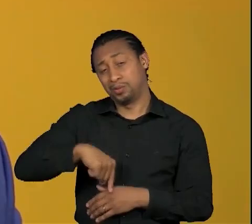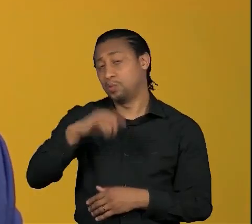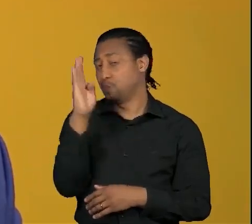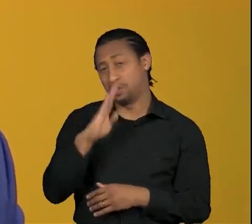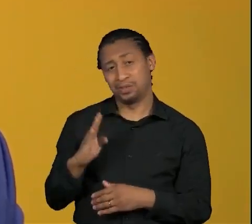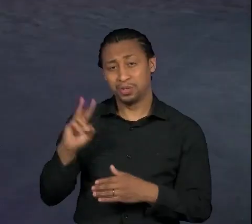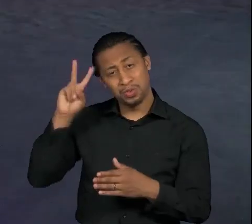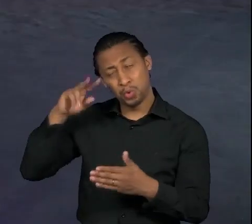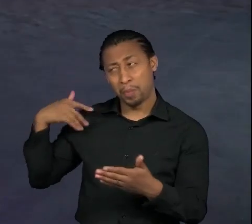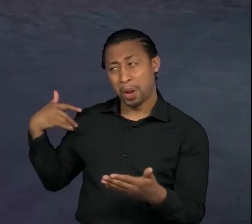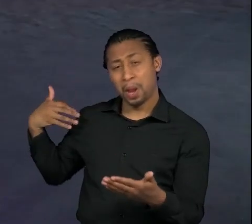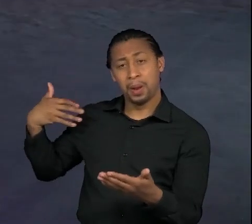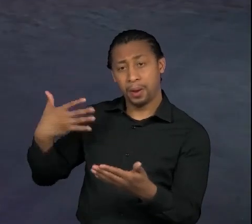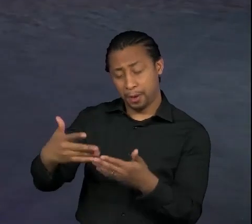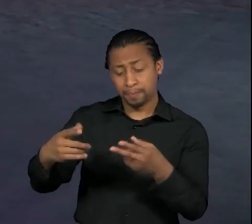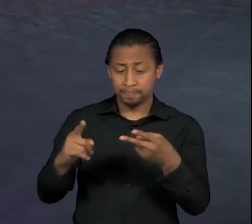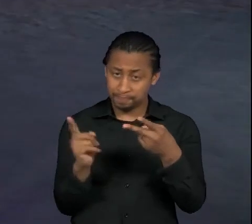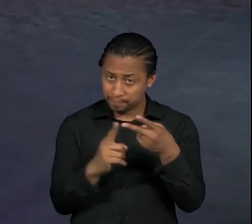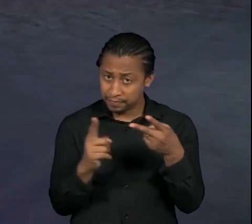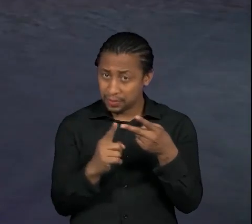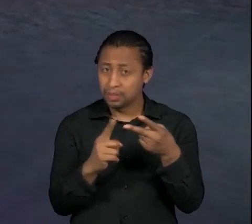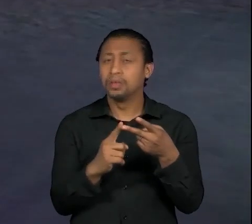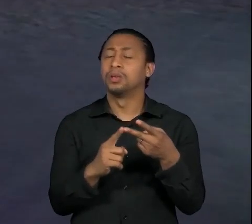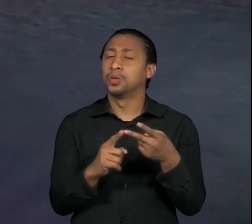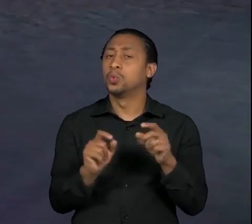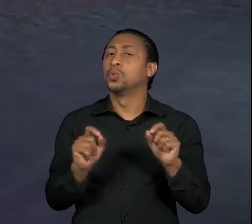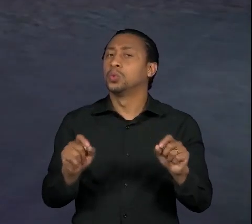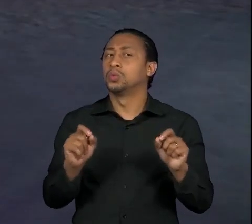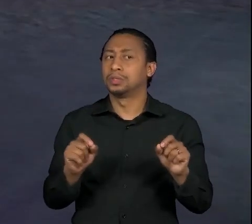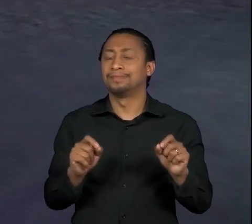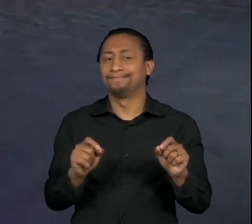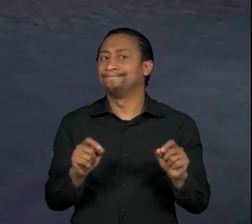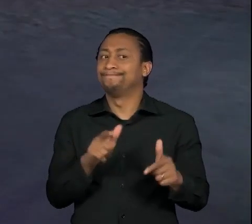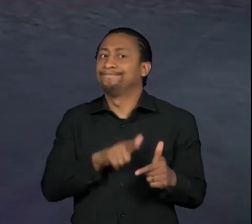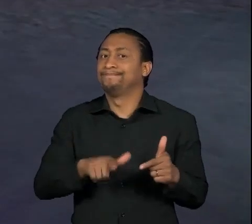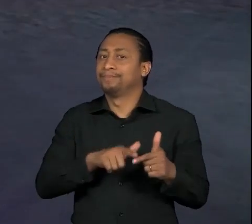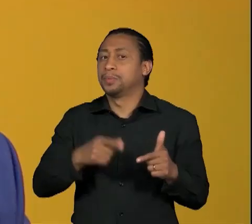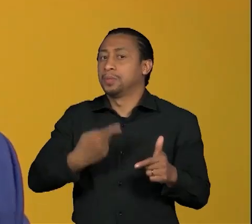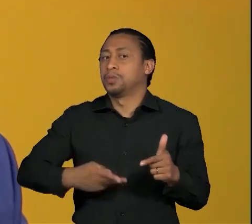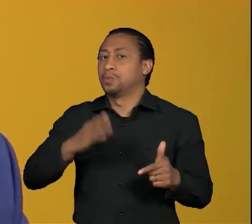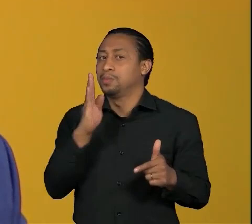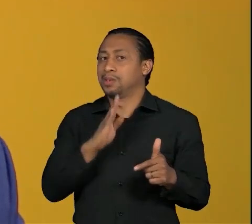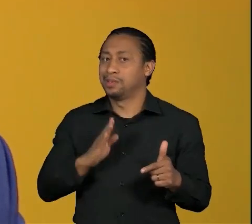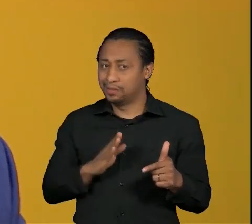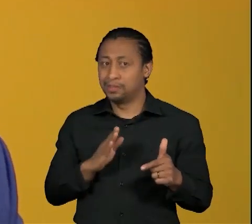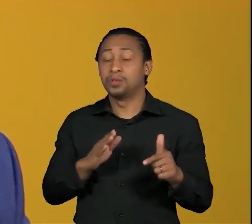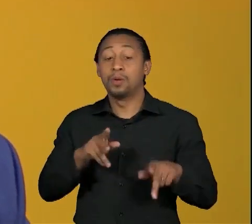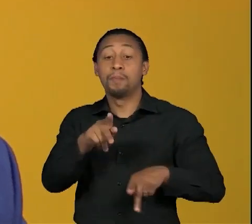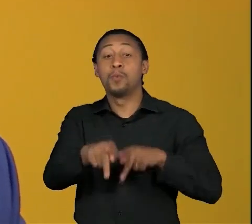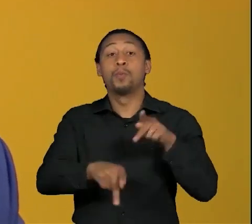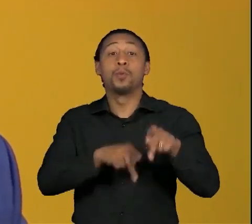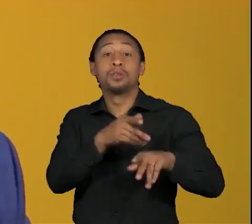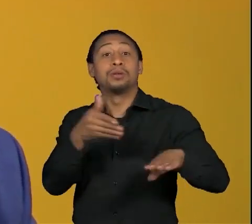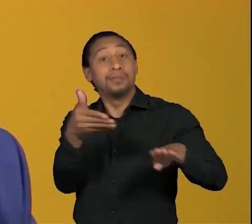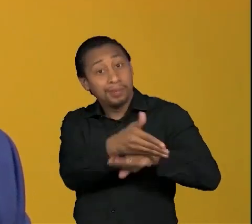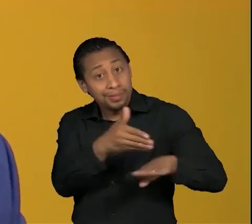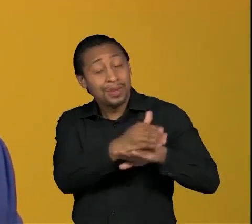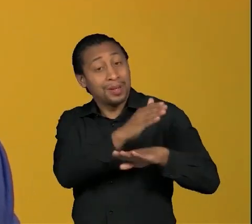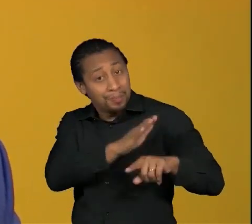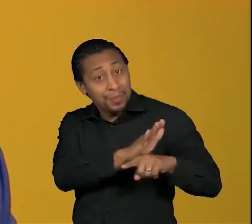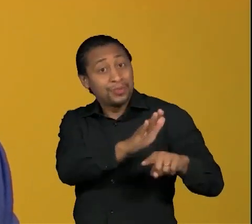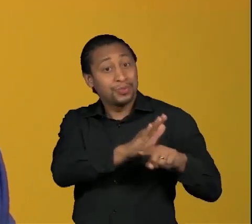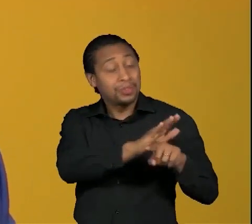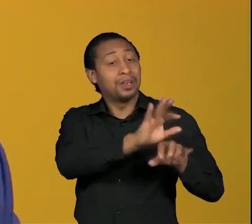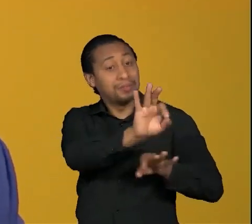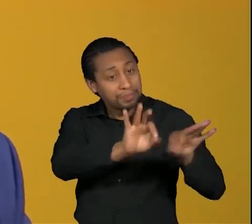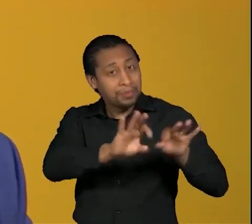sua história. O segundo deles é a aversão que o Brasil tem à participação popular, que é a falta de democracia, de participação política efetiva